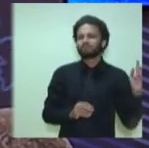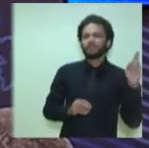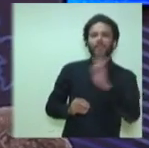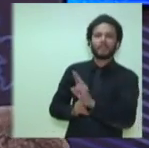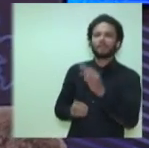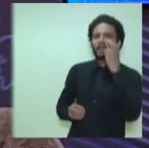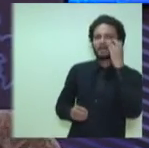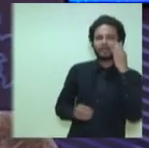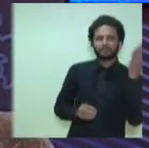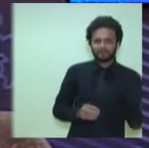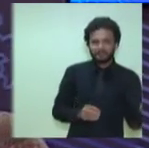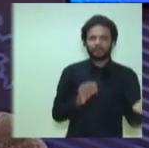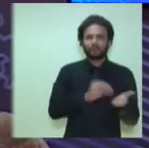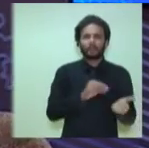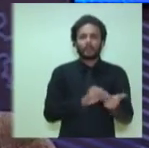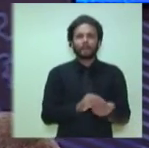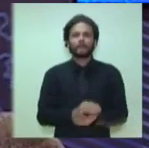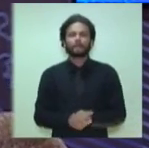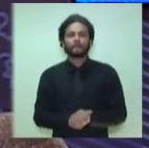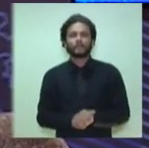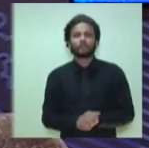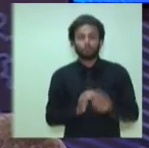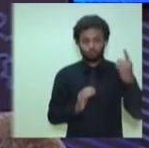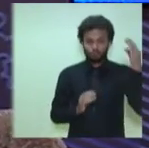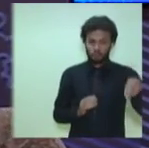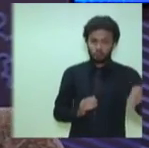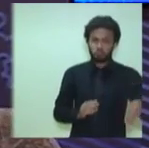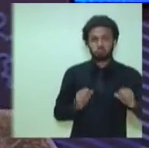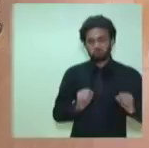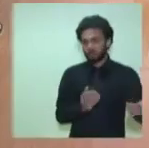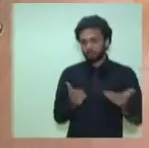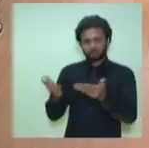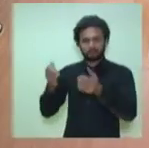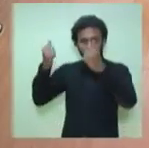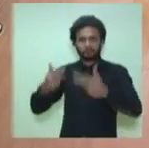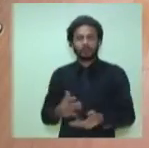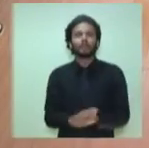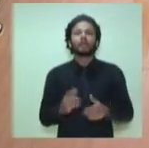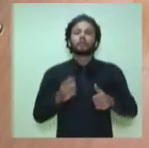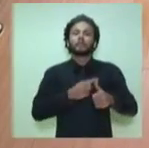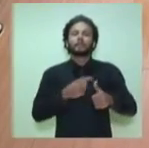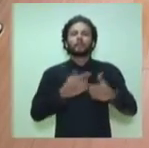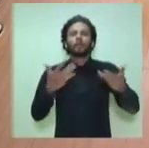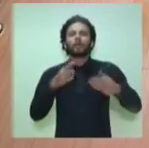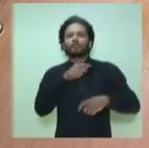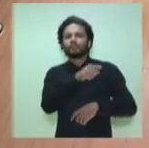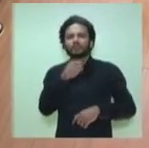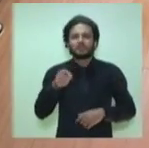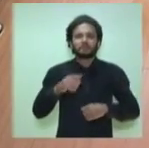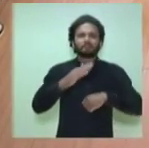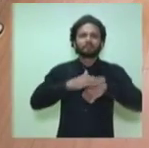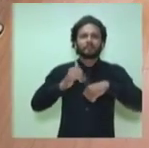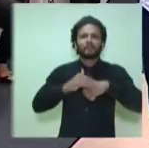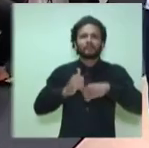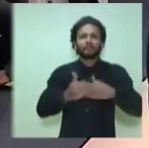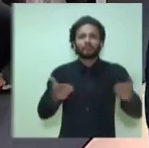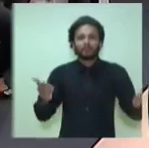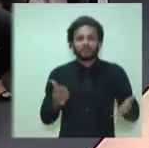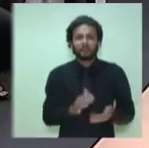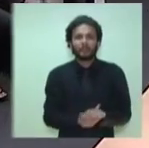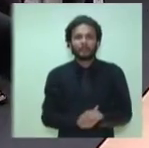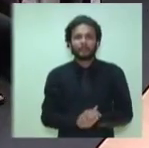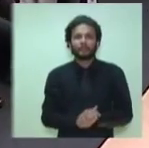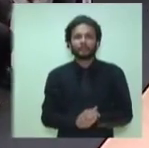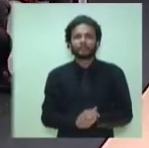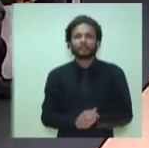do Marcelo Ramos. Estão me dizendo aqui no ponto, o senhor tem um minuto. Vamos lá. Primeiro, eu quero, com o carinho que você me dispensou, dispensar você agora,